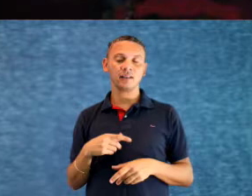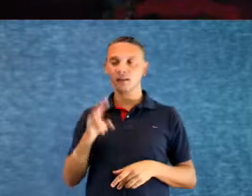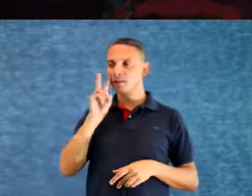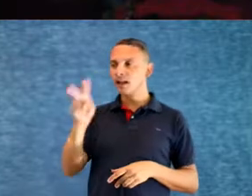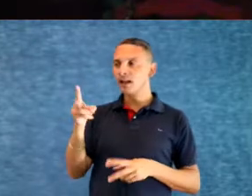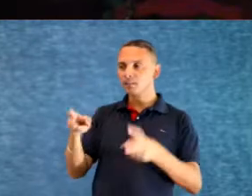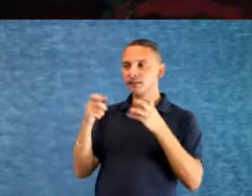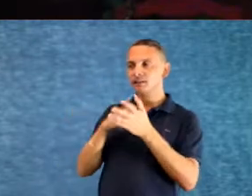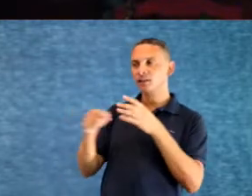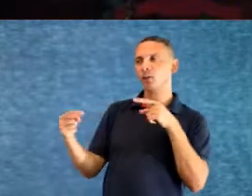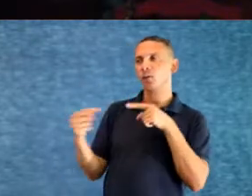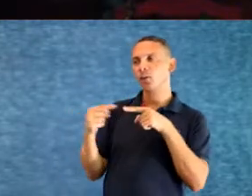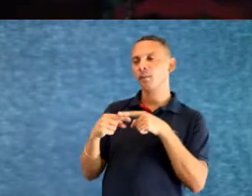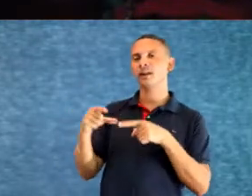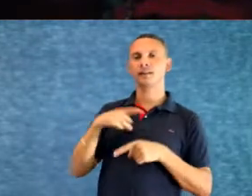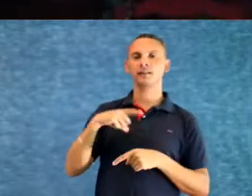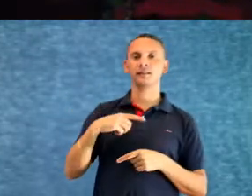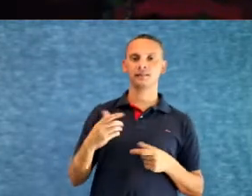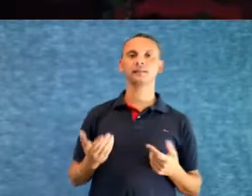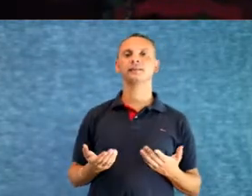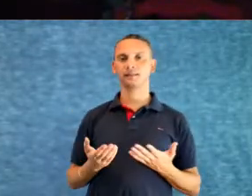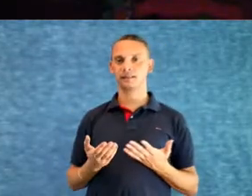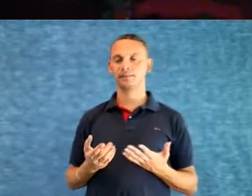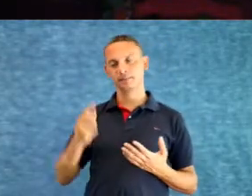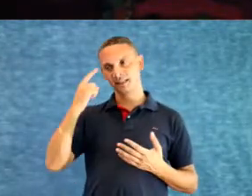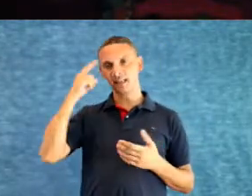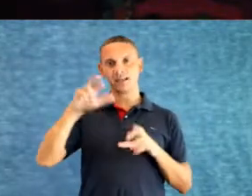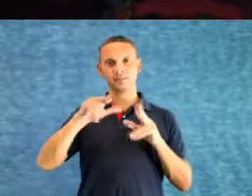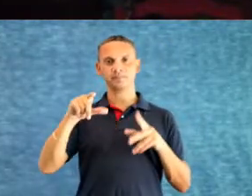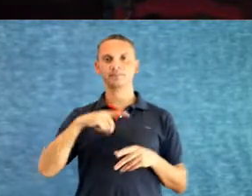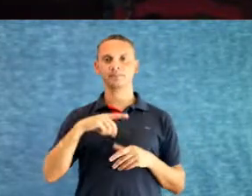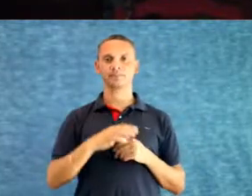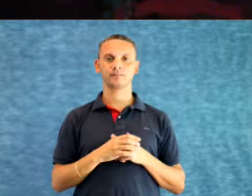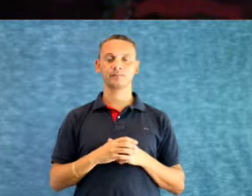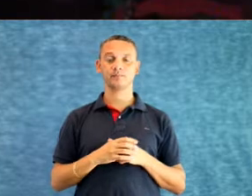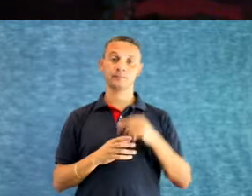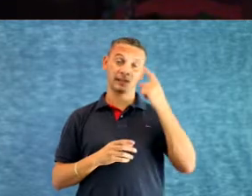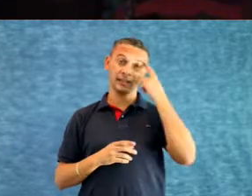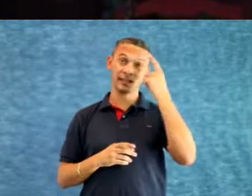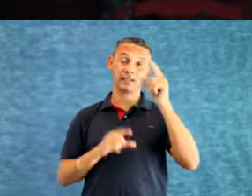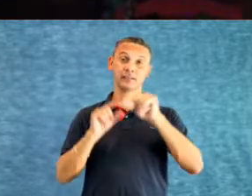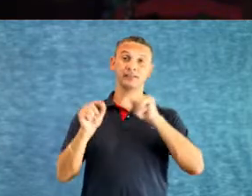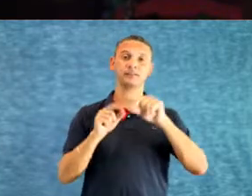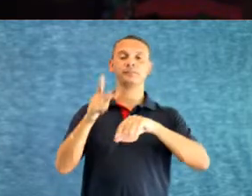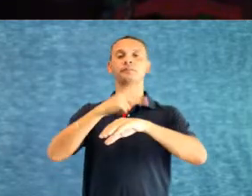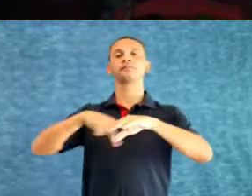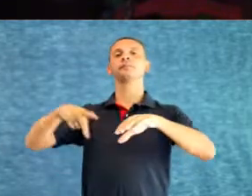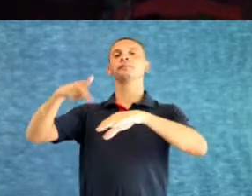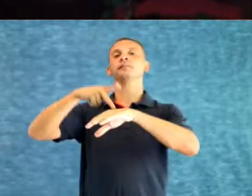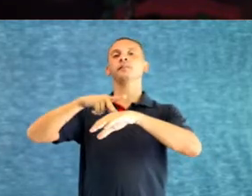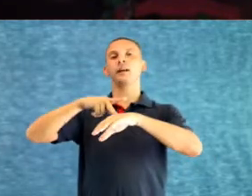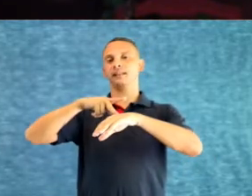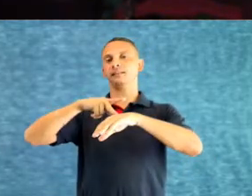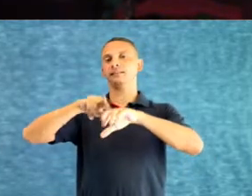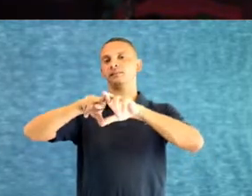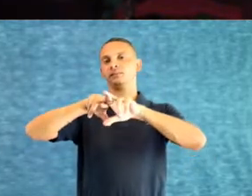pelas citações que ela faz. Sabe? No caso do Opúsculo Humanitário também, há muitas citações.